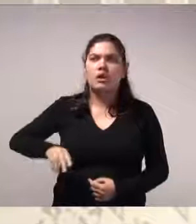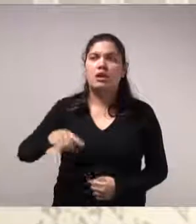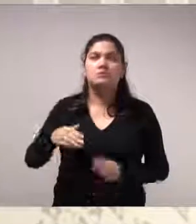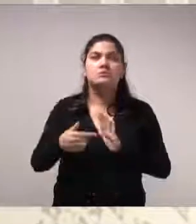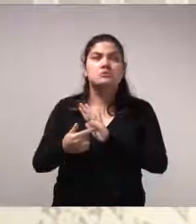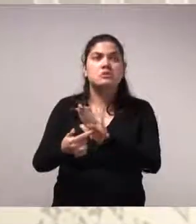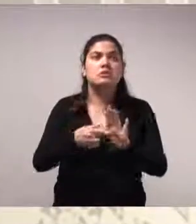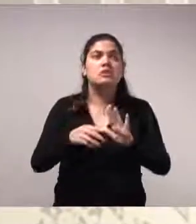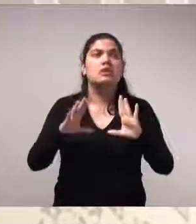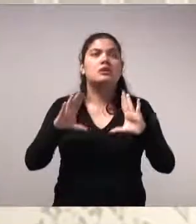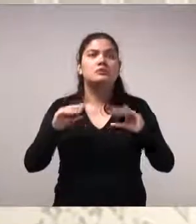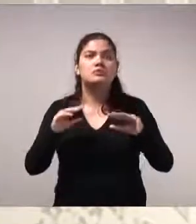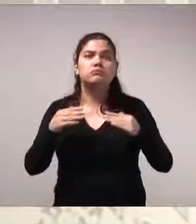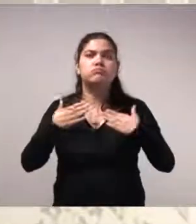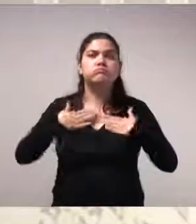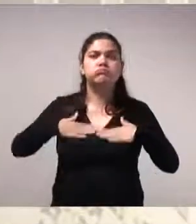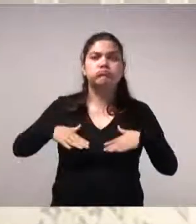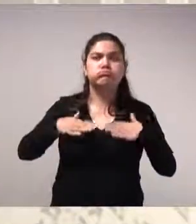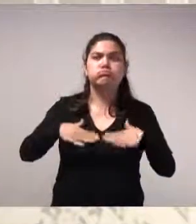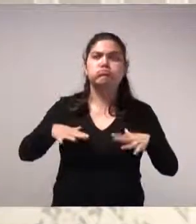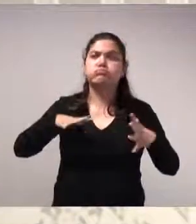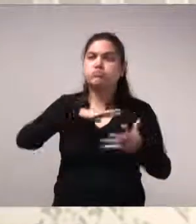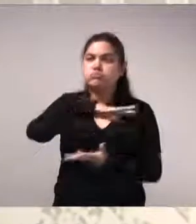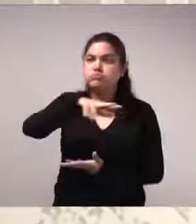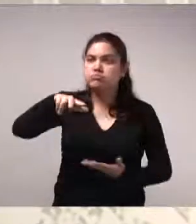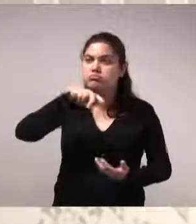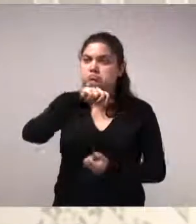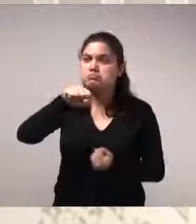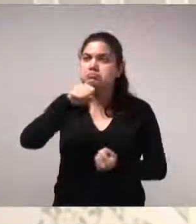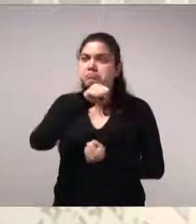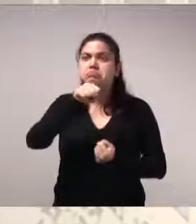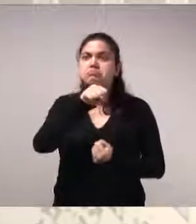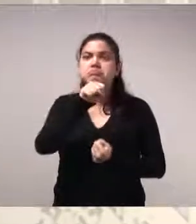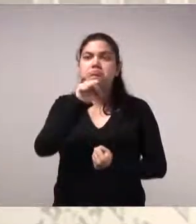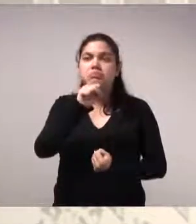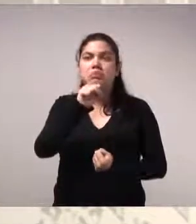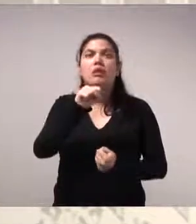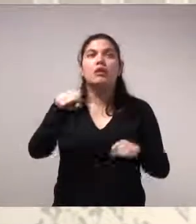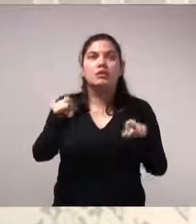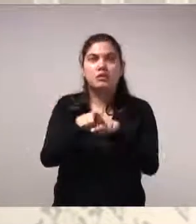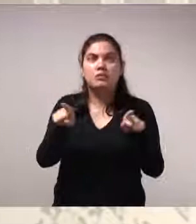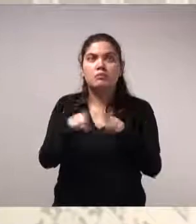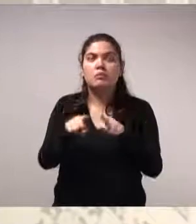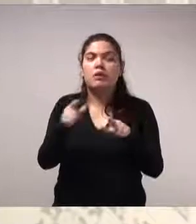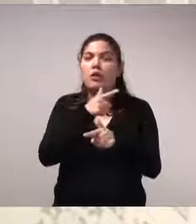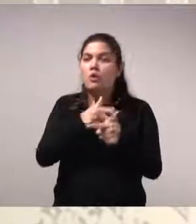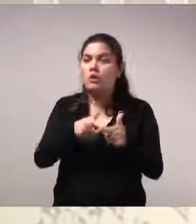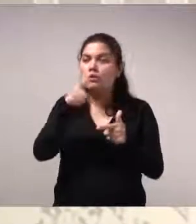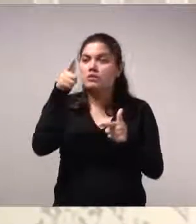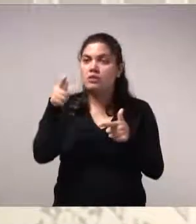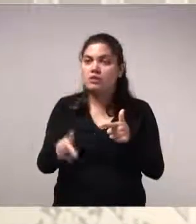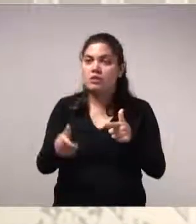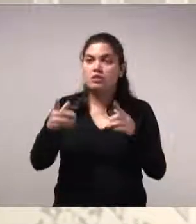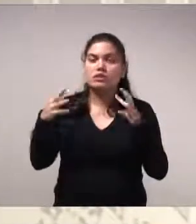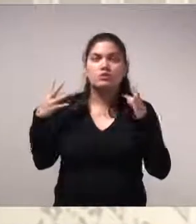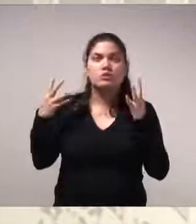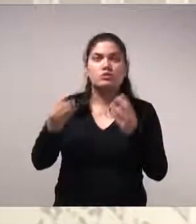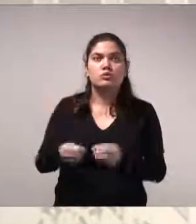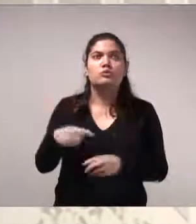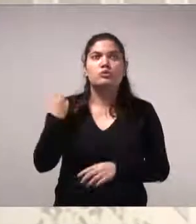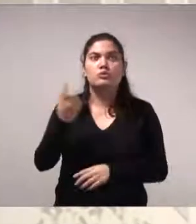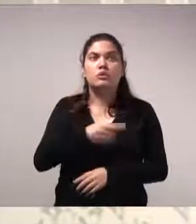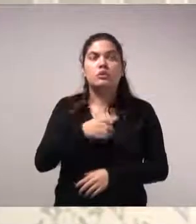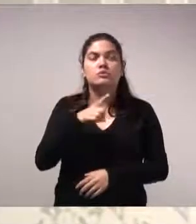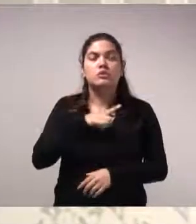agradável, confortável, sustentável, se pudermos usar essa palavra, e, como consequência disso tudo, obtivemos essa